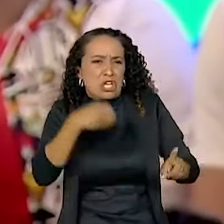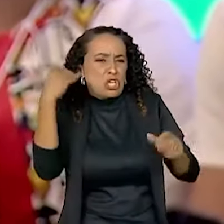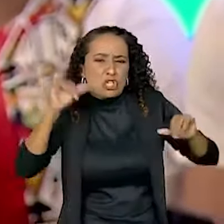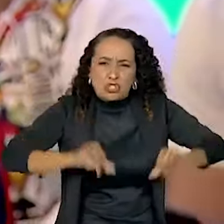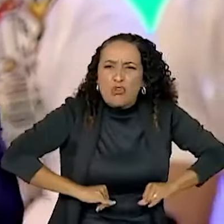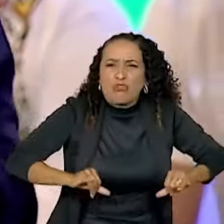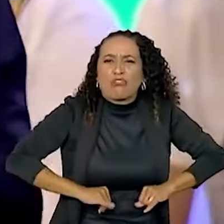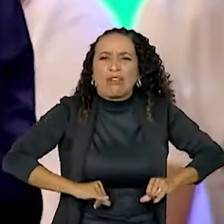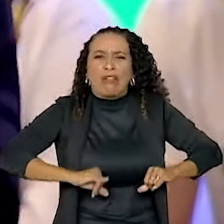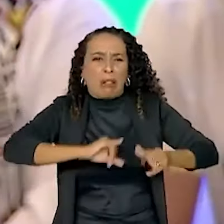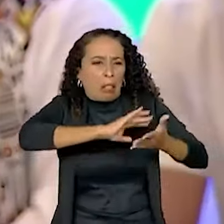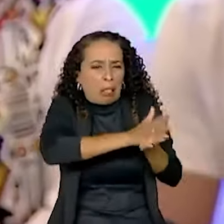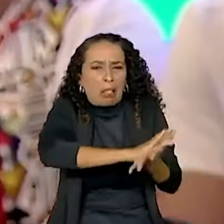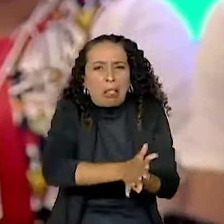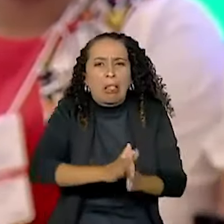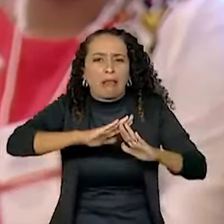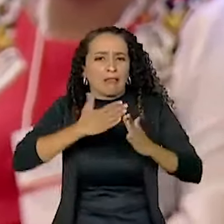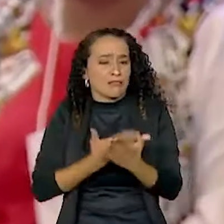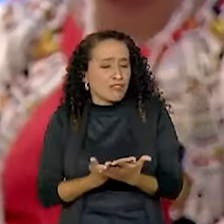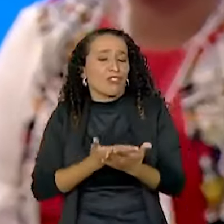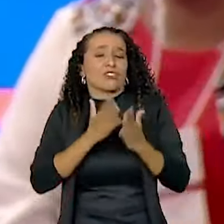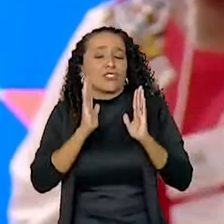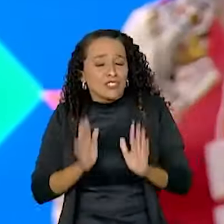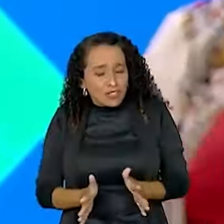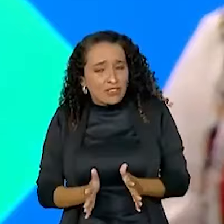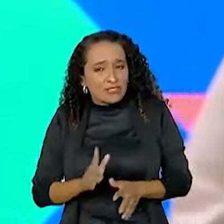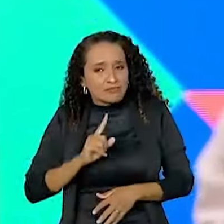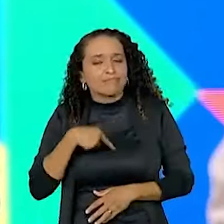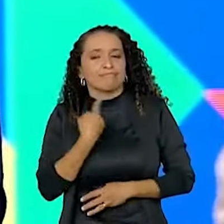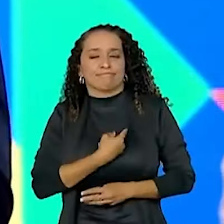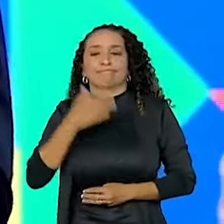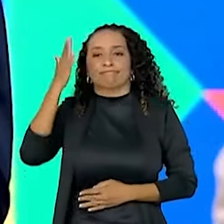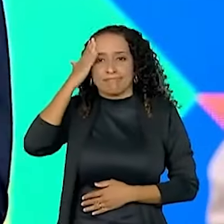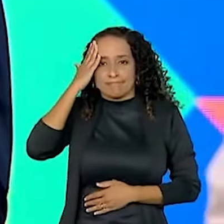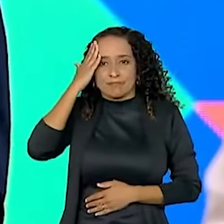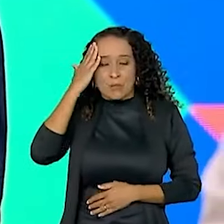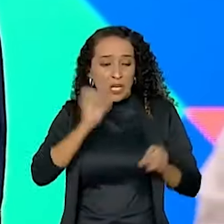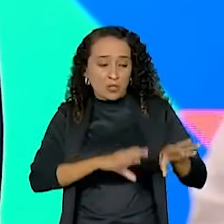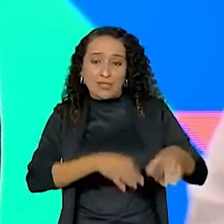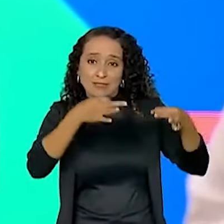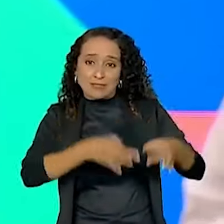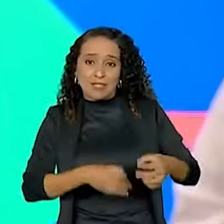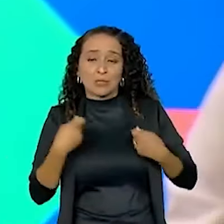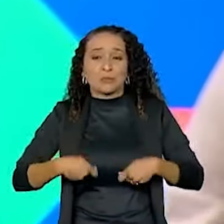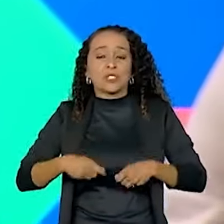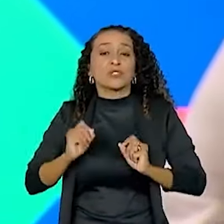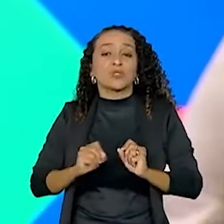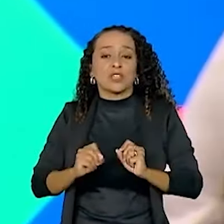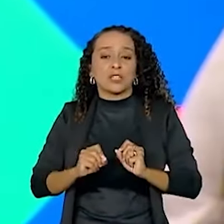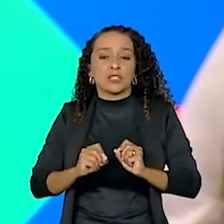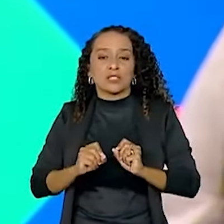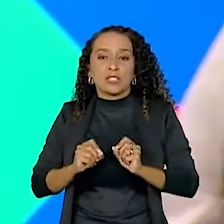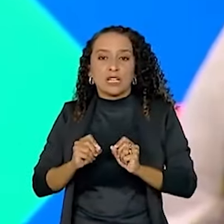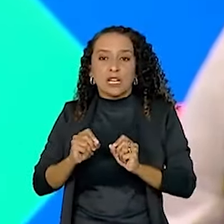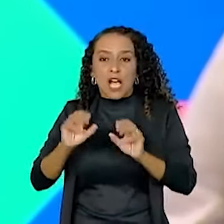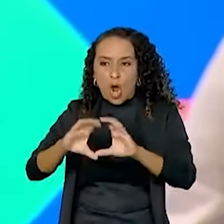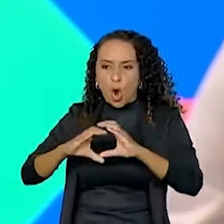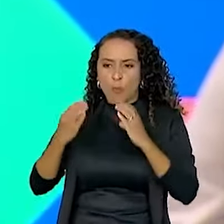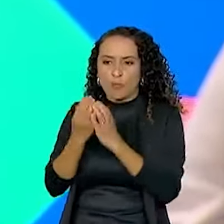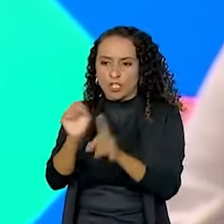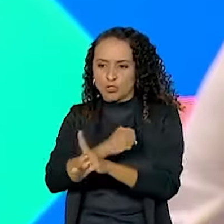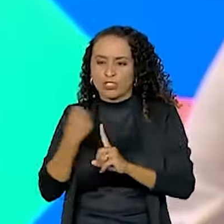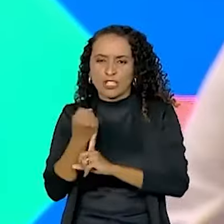de ser humilhada nas escolas. E a gente sabe que para a educação dar certo, a gente precisa envolver a comunidade.